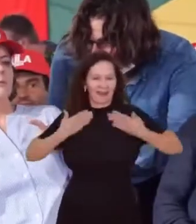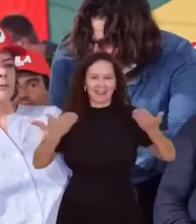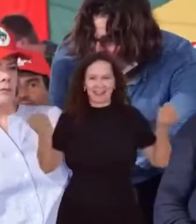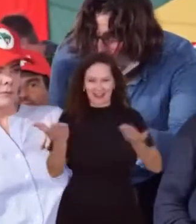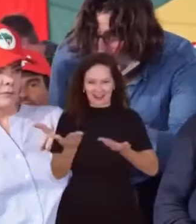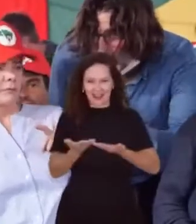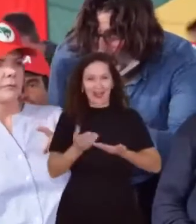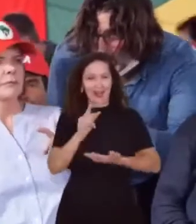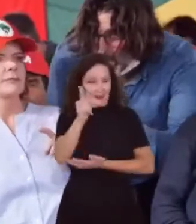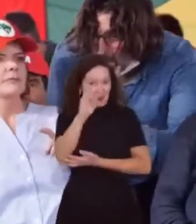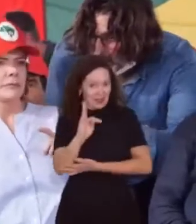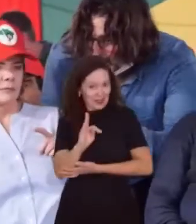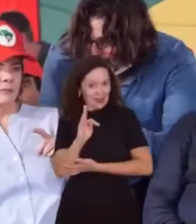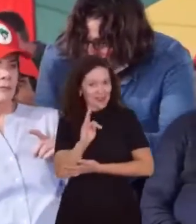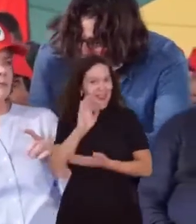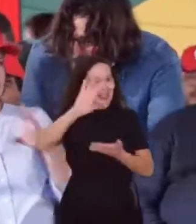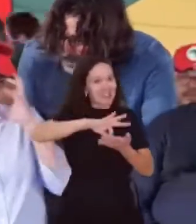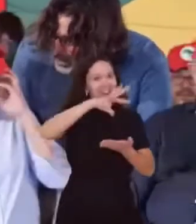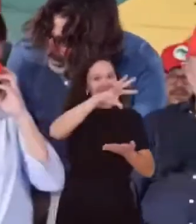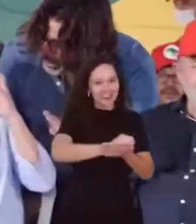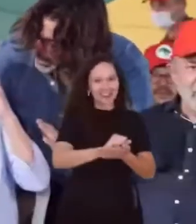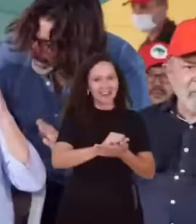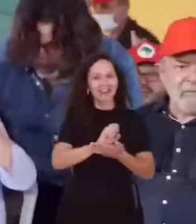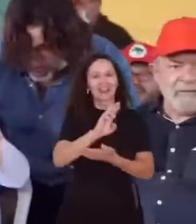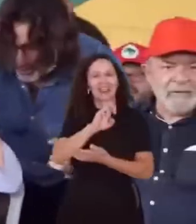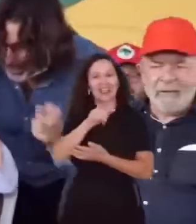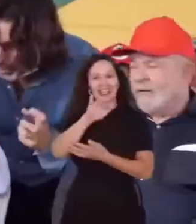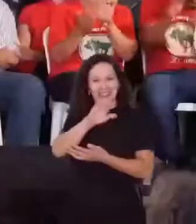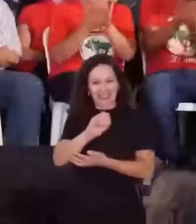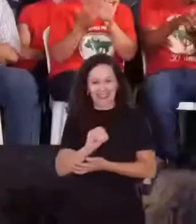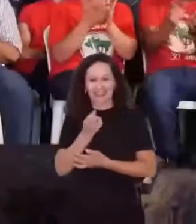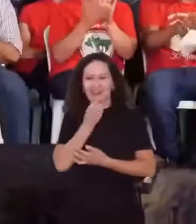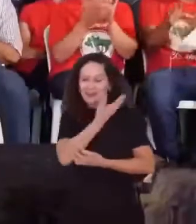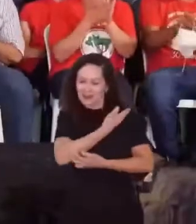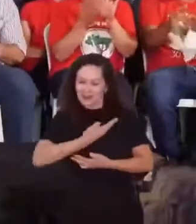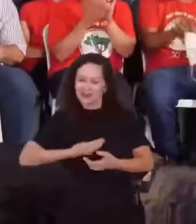carteirinha, Roberto Requião, governador do Paraná.